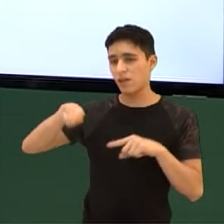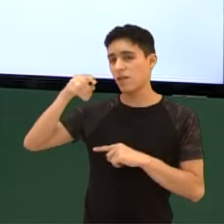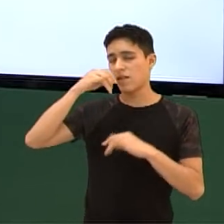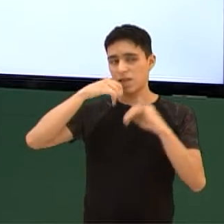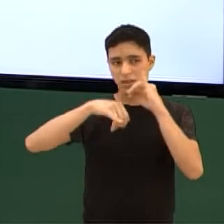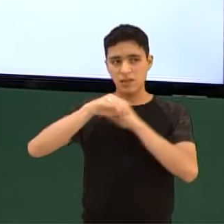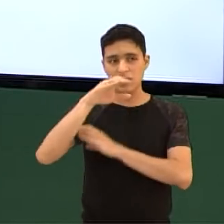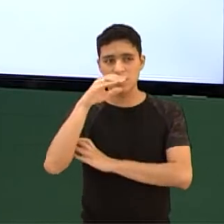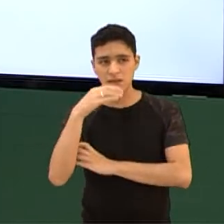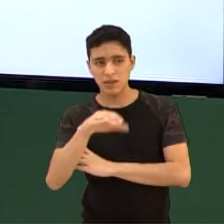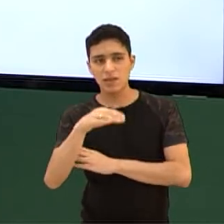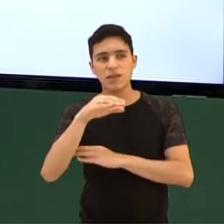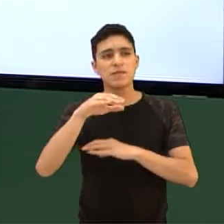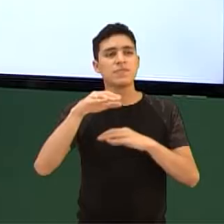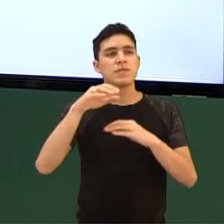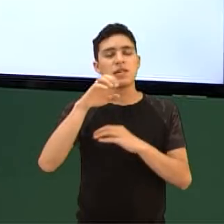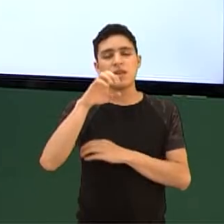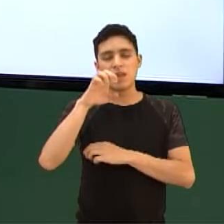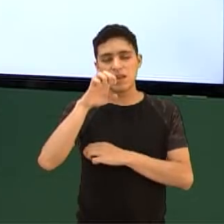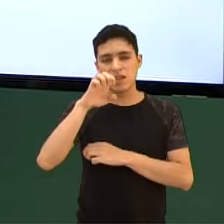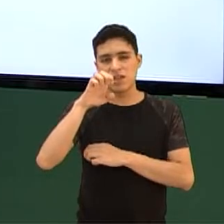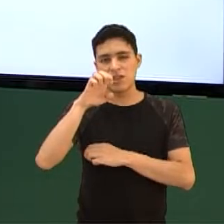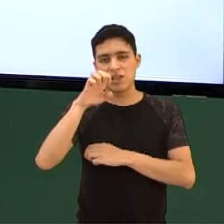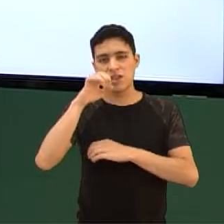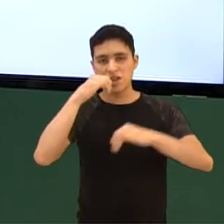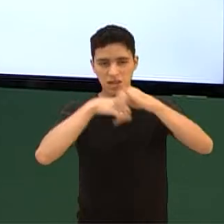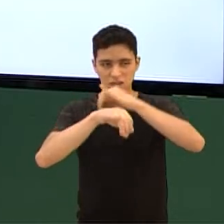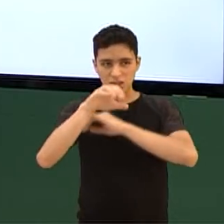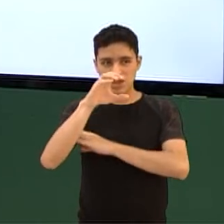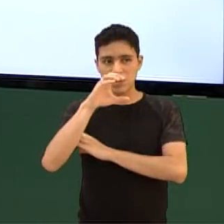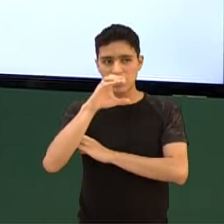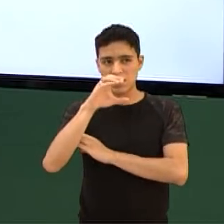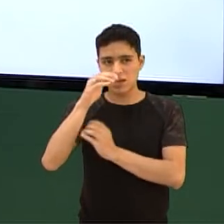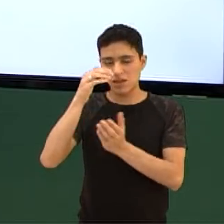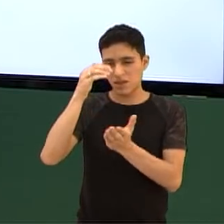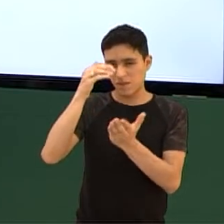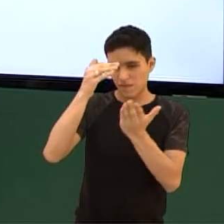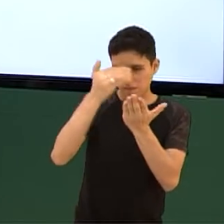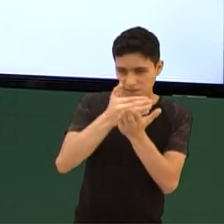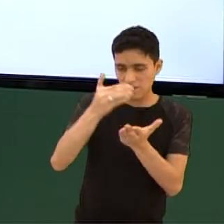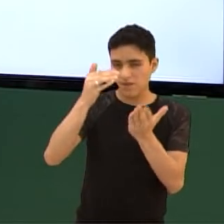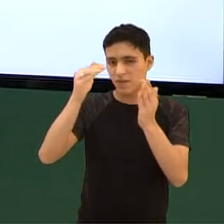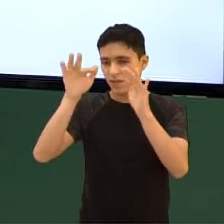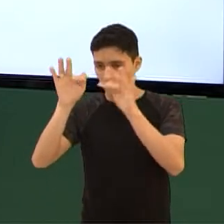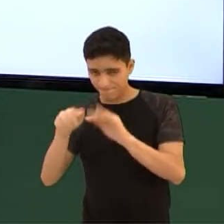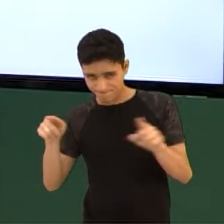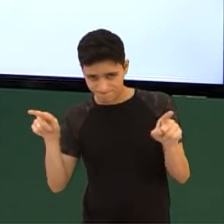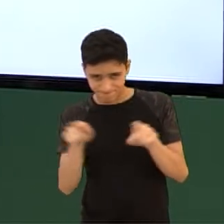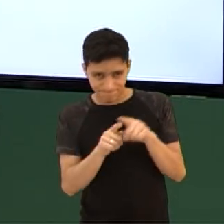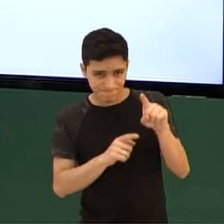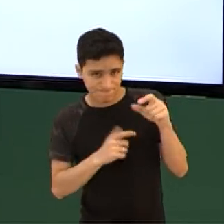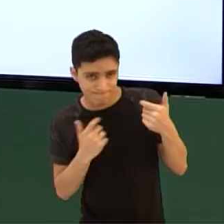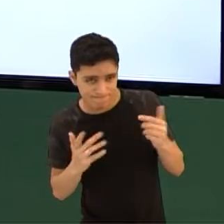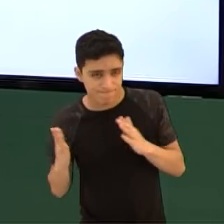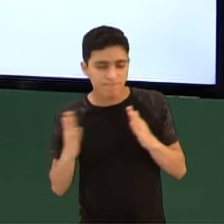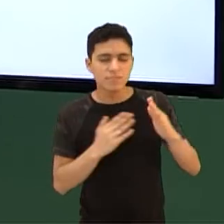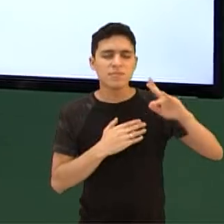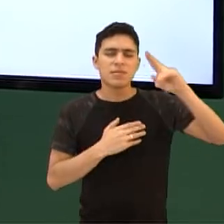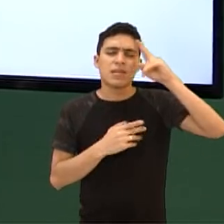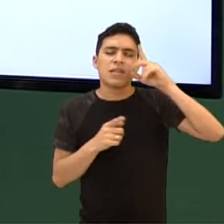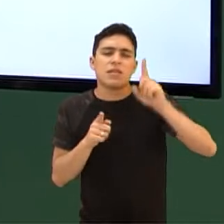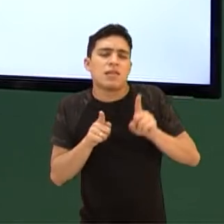energia cinética, ou seja, energia cinética final menos energia cinética inicial, certo? Eu vou partir dessa ideia. Eu também vou lembrar